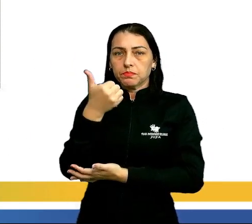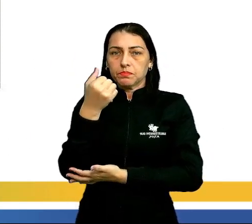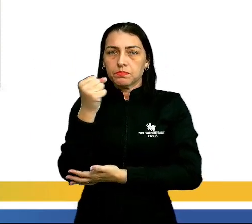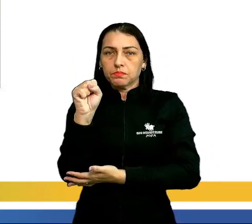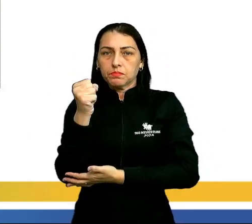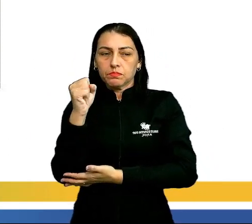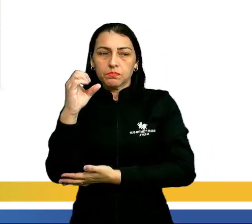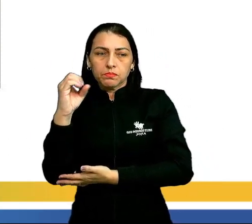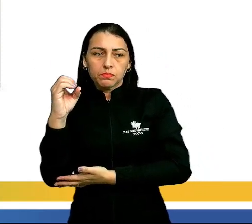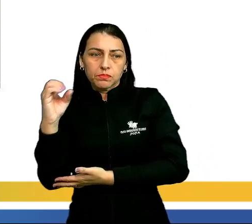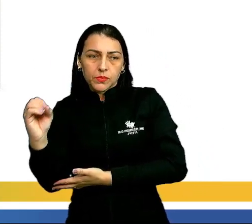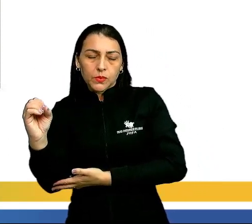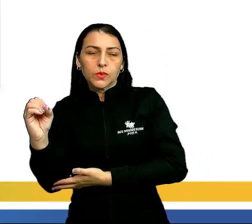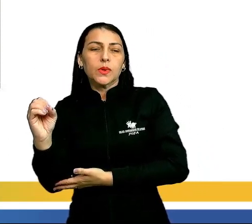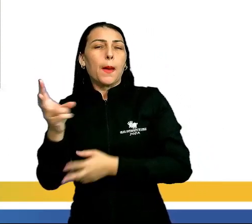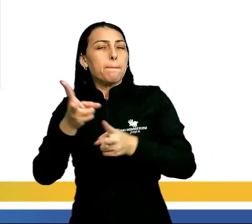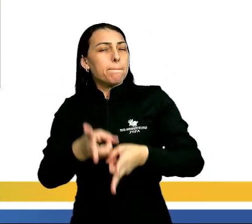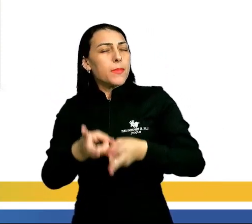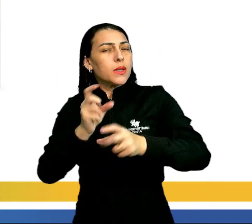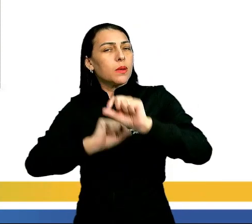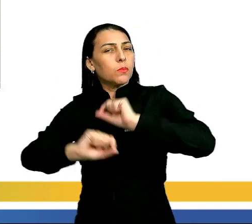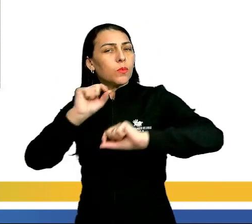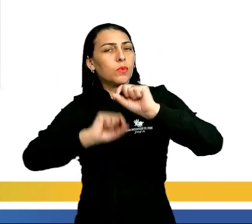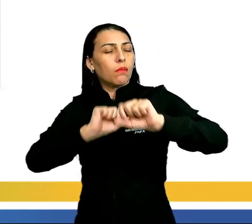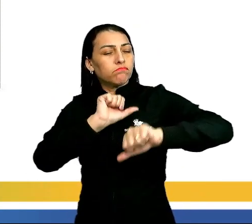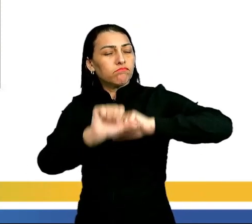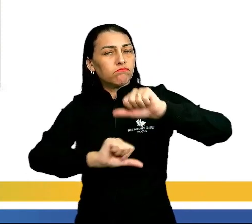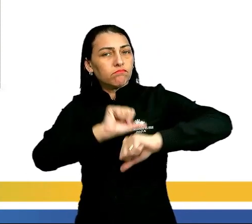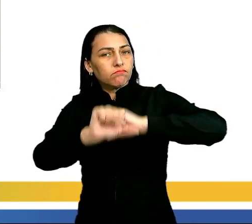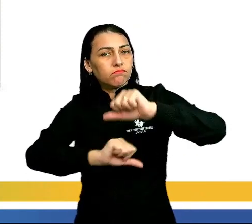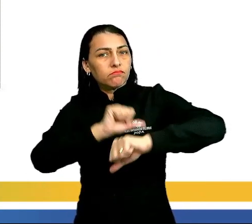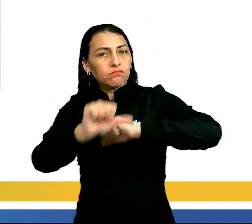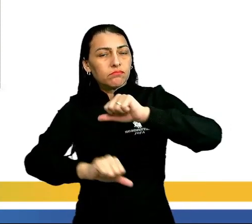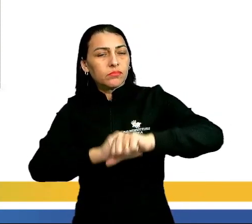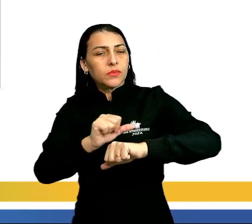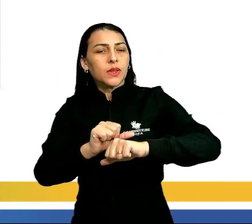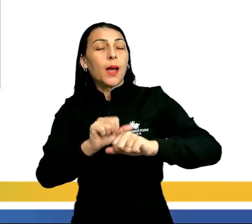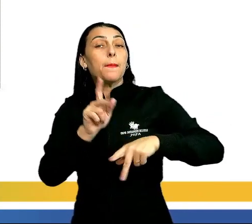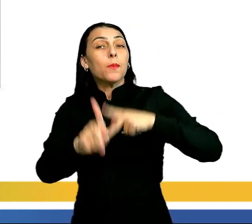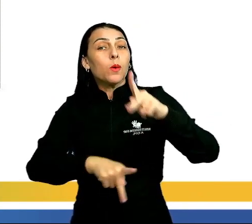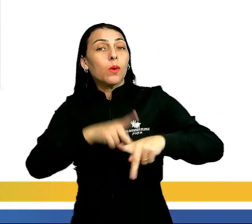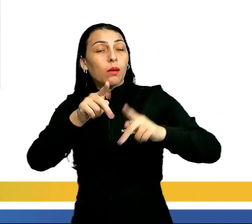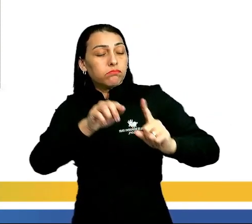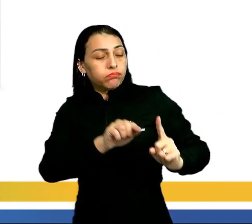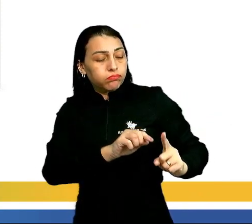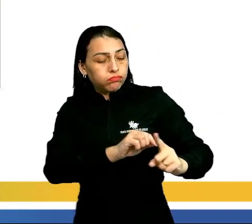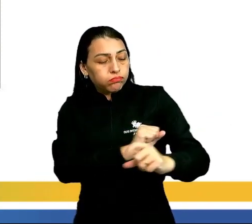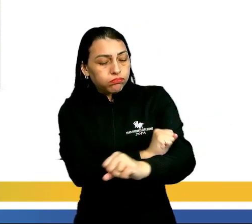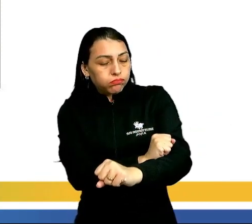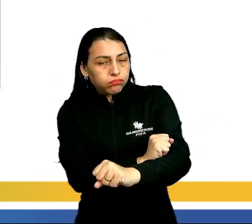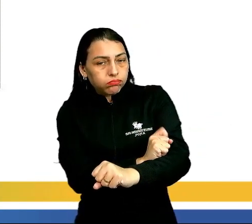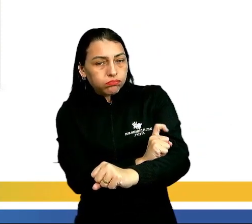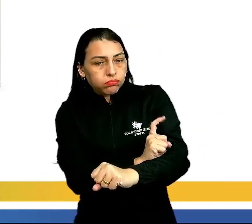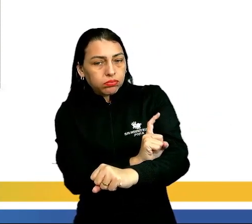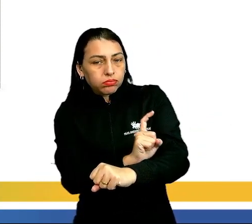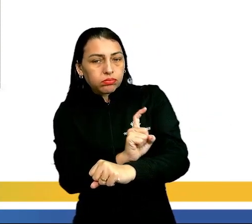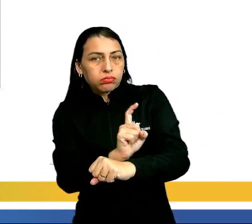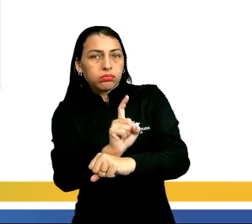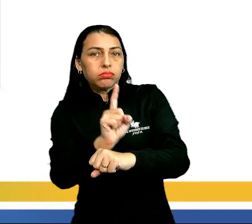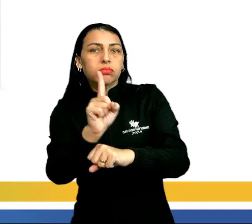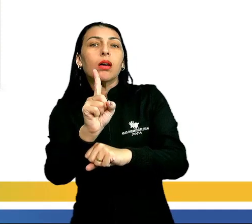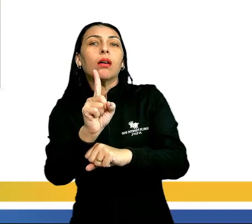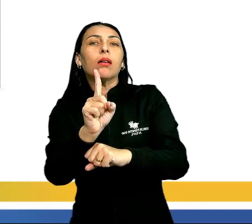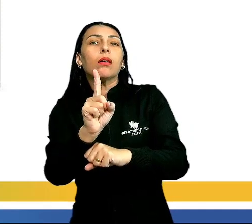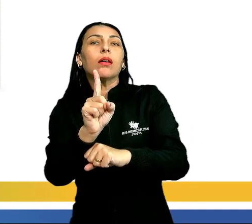1800 em diante, a gente percebe uma mudança aí nessa estimativa, a população foi evoluindo. Chegamos a um ponto